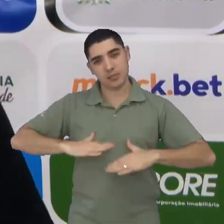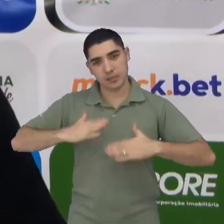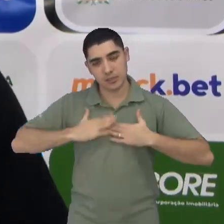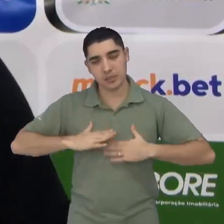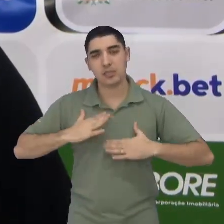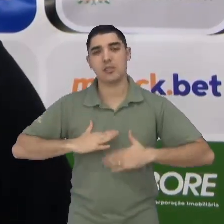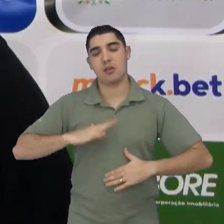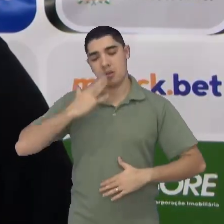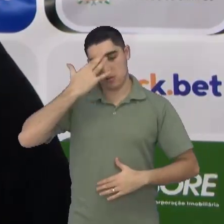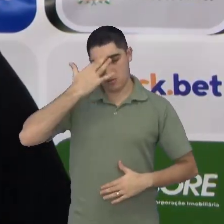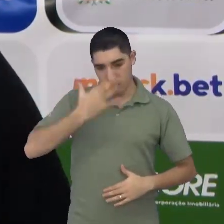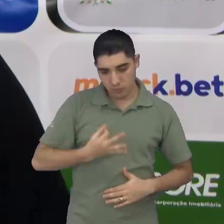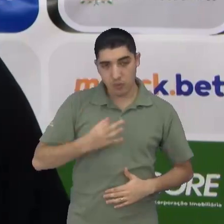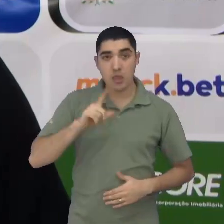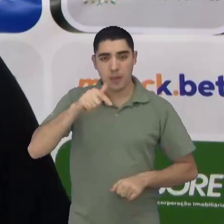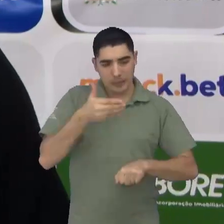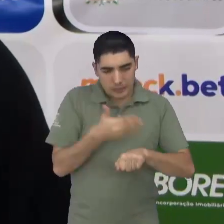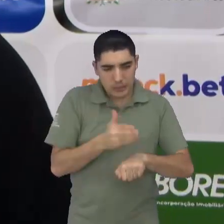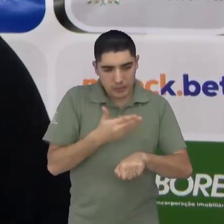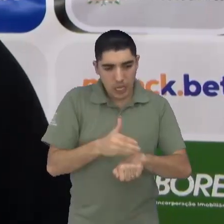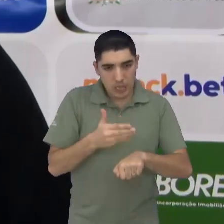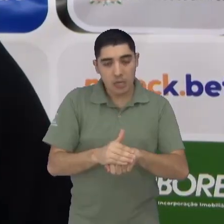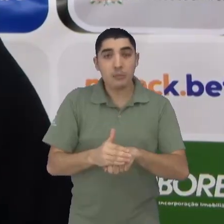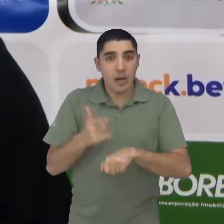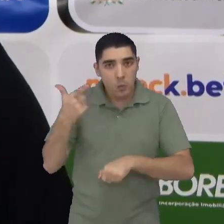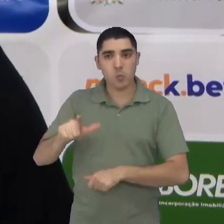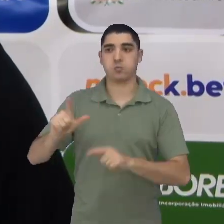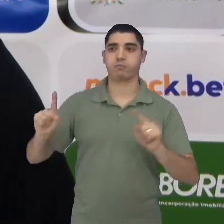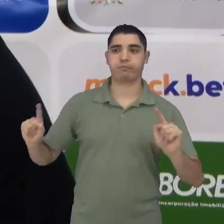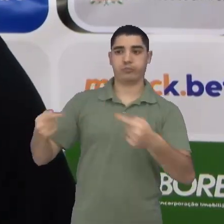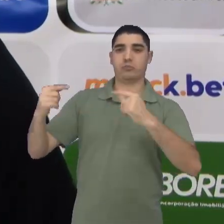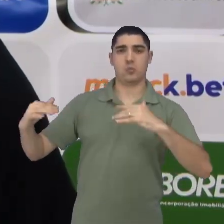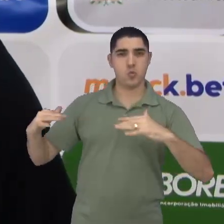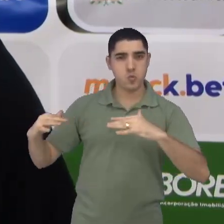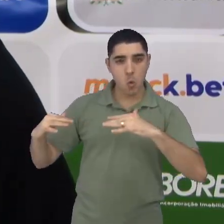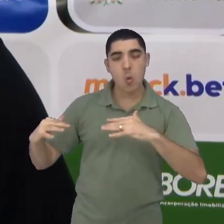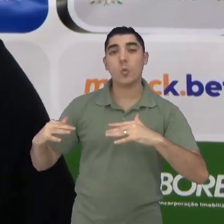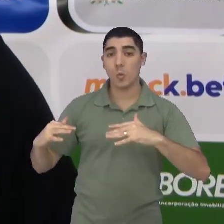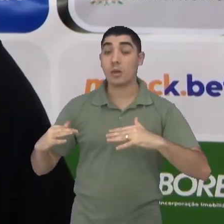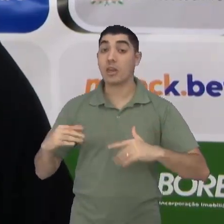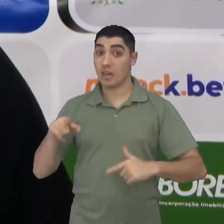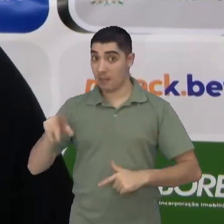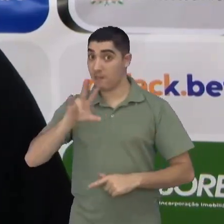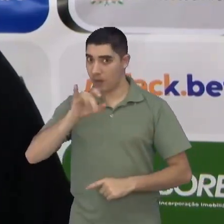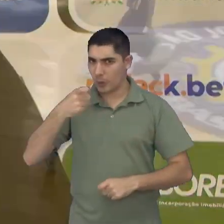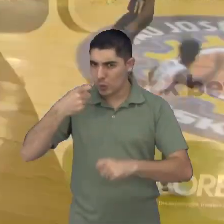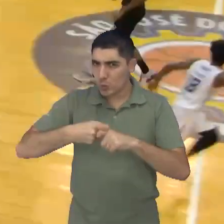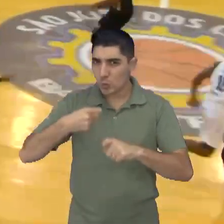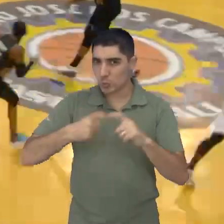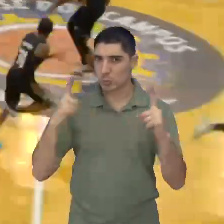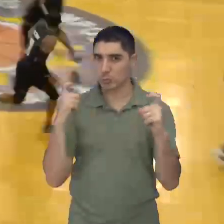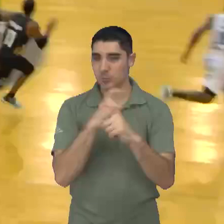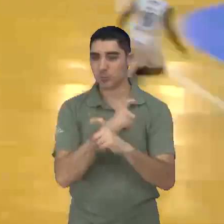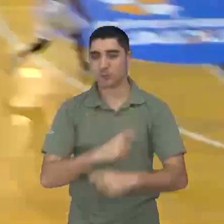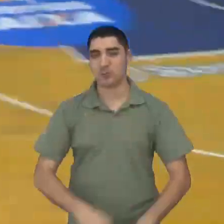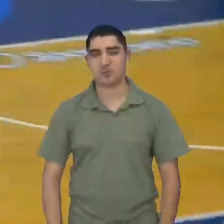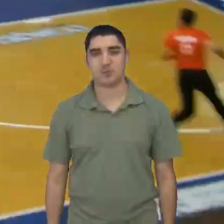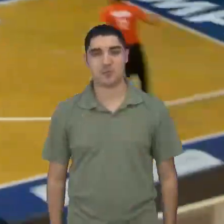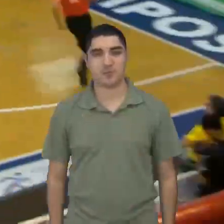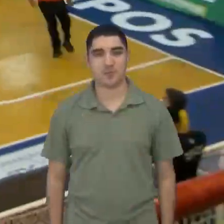o time e começar a preparar o próximo jogo, que para nós vai ser uma parada muito dura.